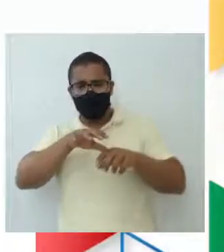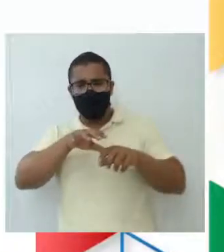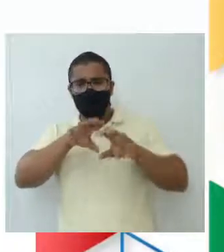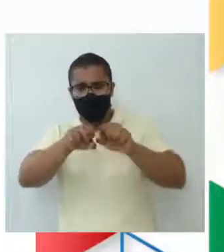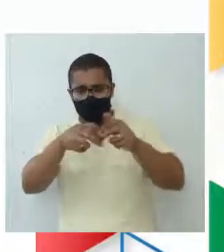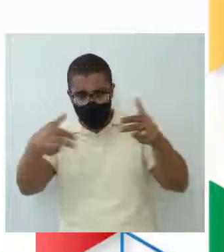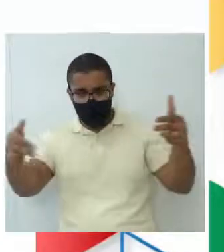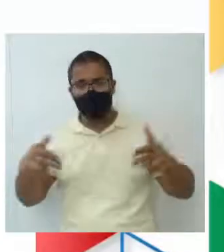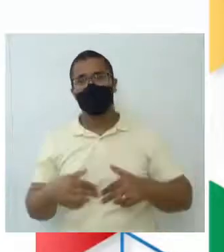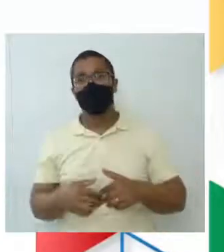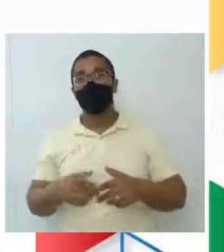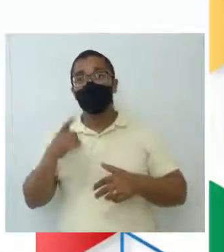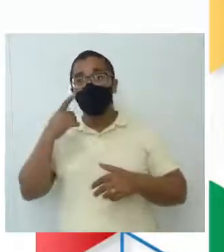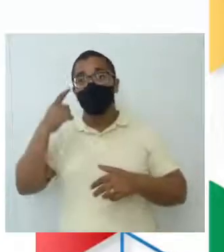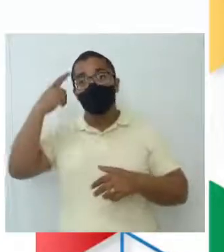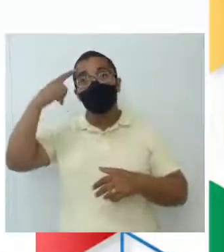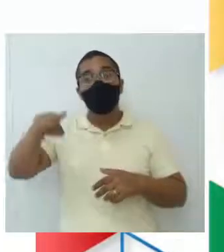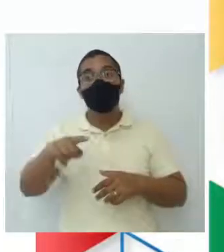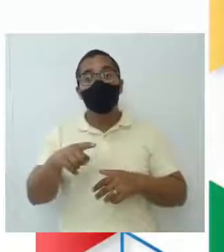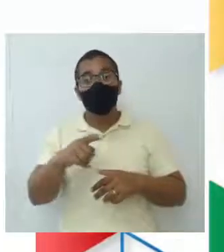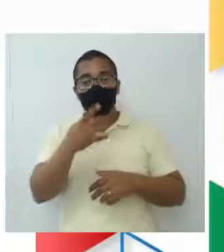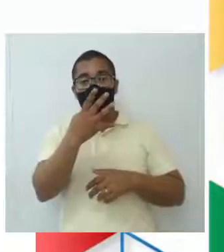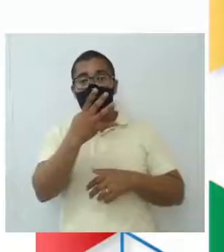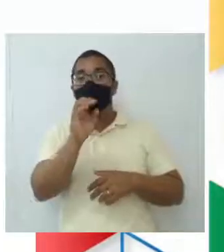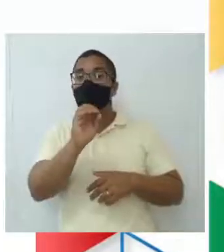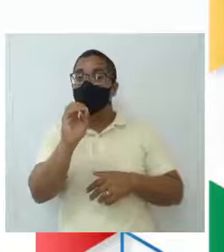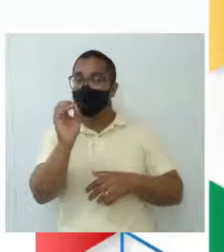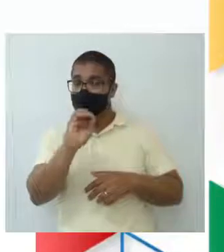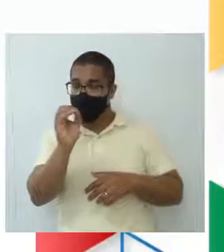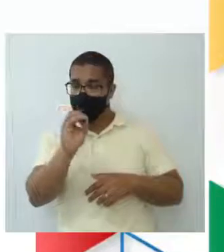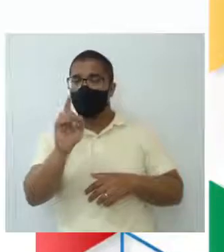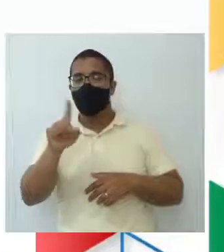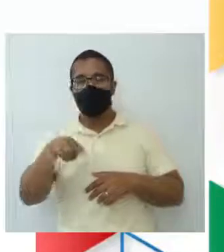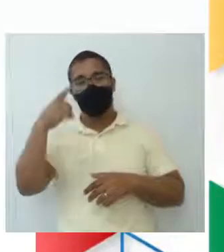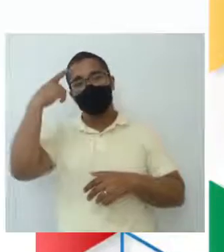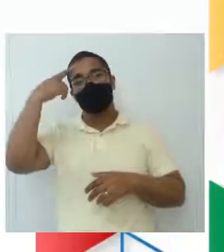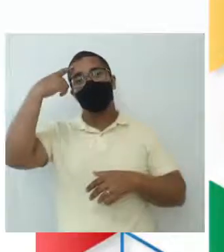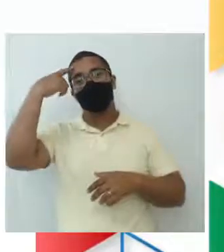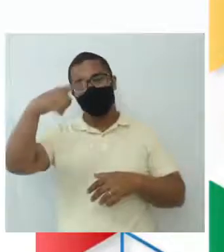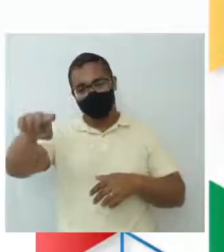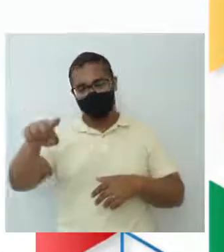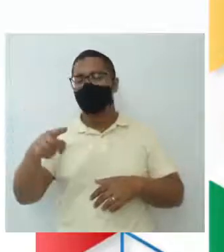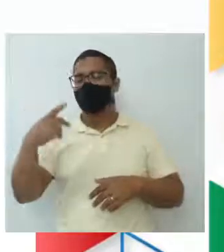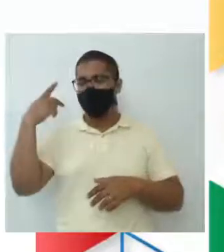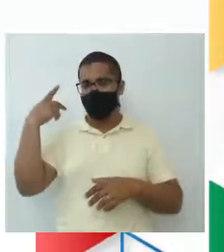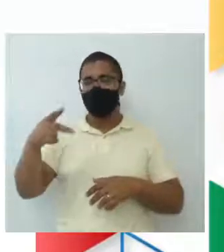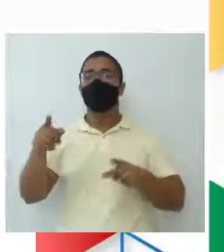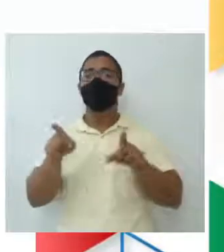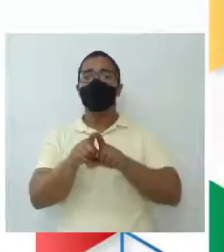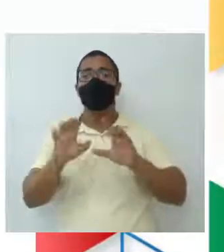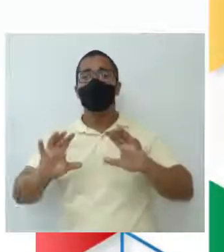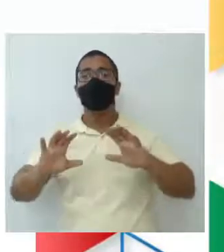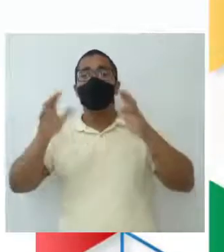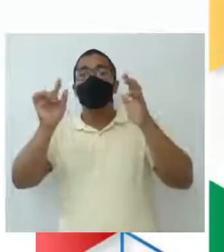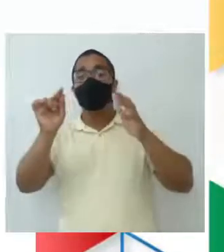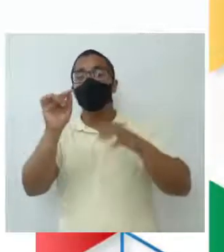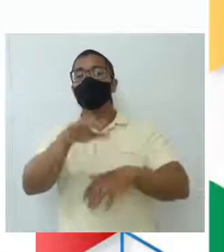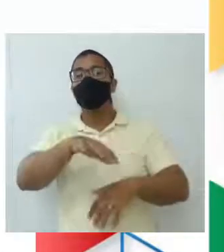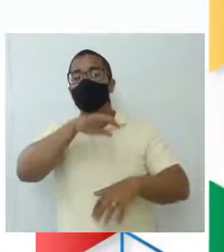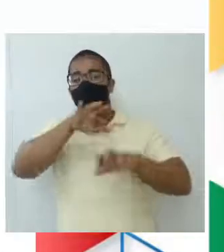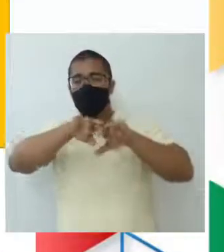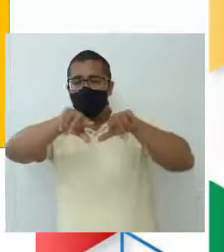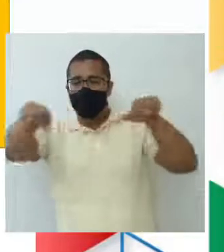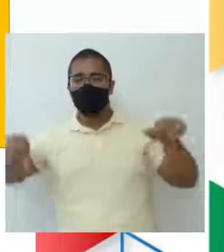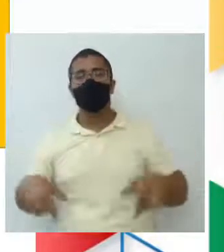tanto é que o dia dele, 4 de outubro, é o dia, certo, que nós também festejamos o quê? Os animais.